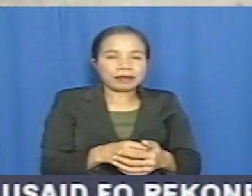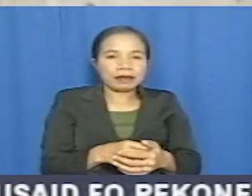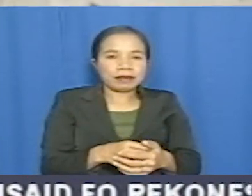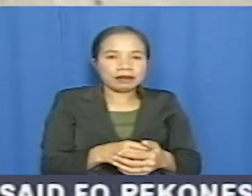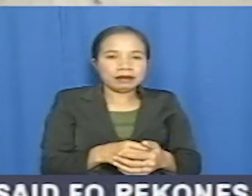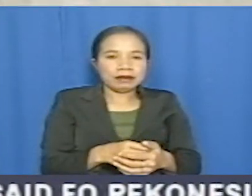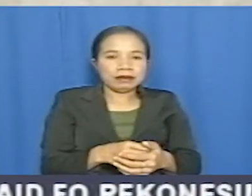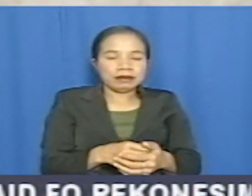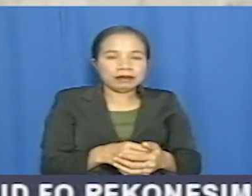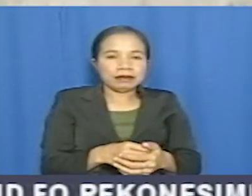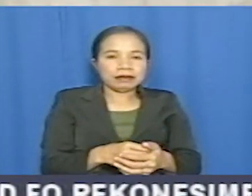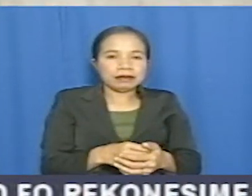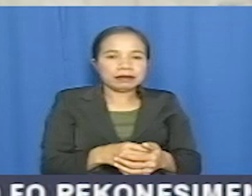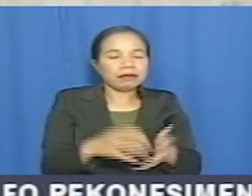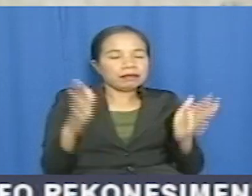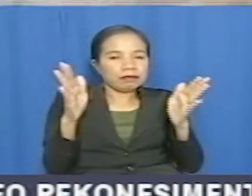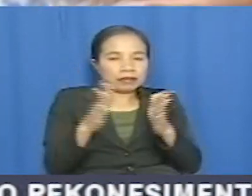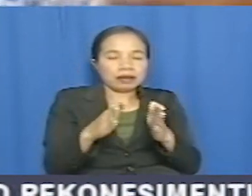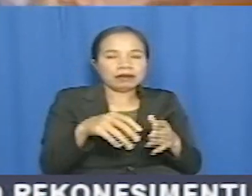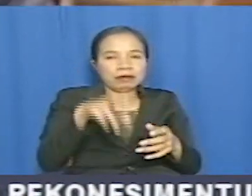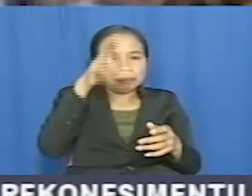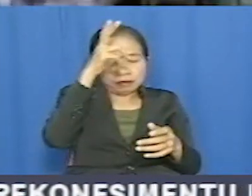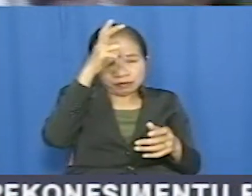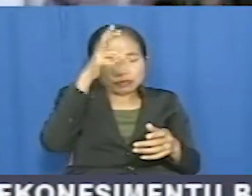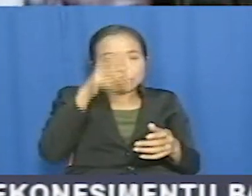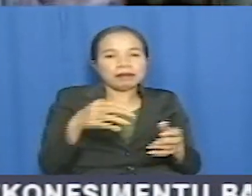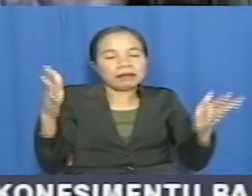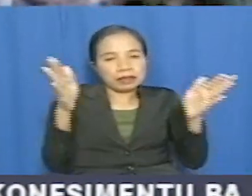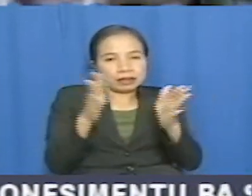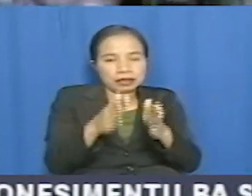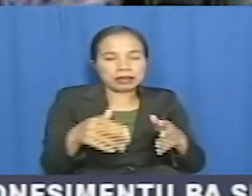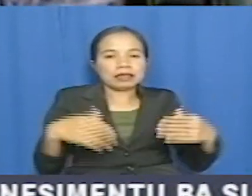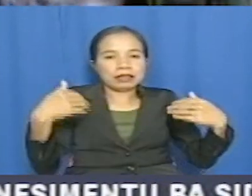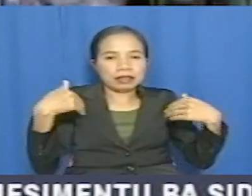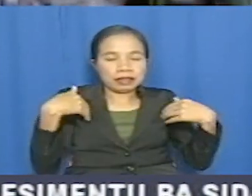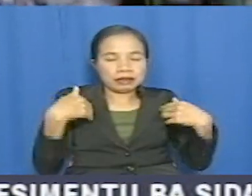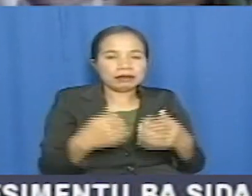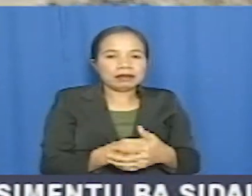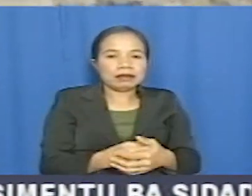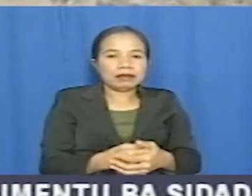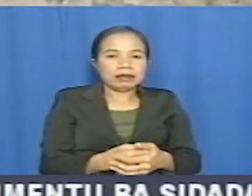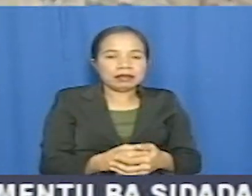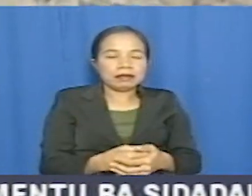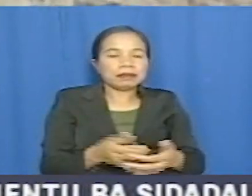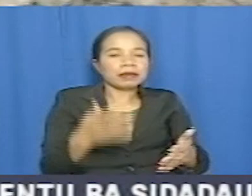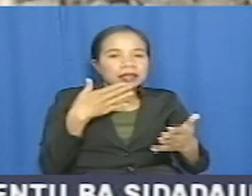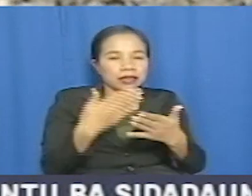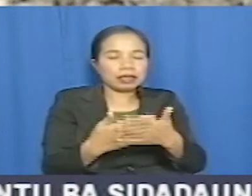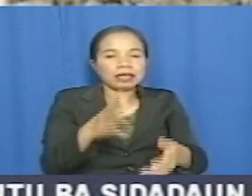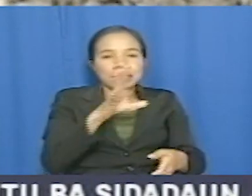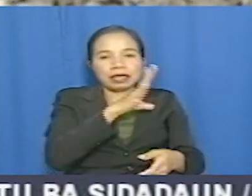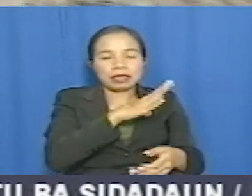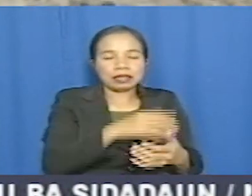que quando me venia bel cocorek e o engenheiro se irá interpreta vai da nessa dia han kata e ha símbolo ida que dia que tebe baita e espera kata que da